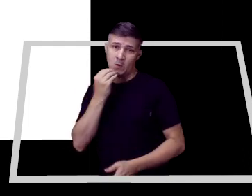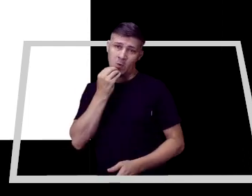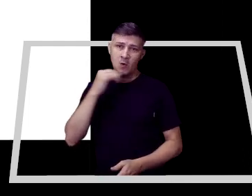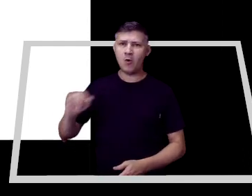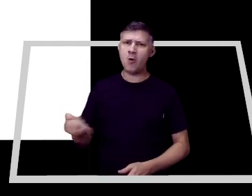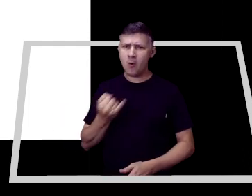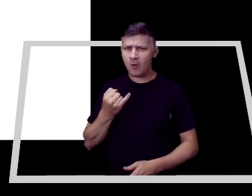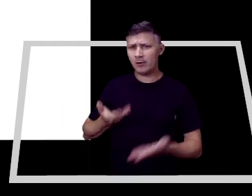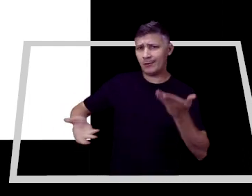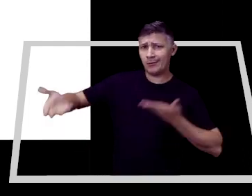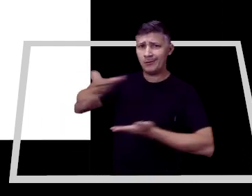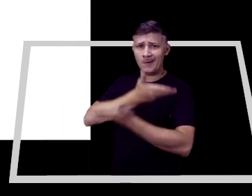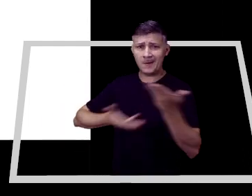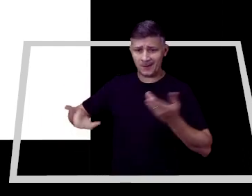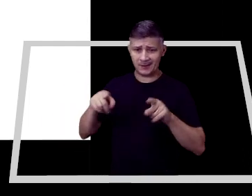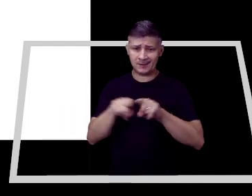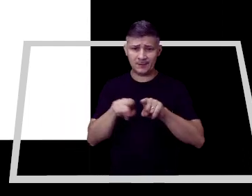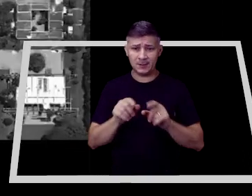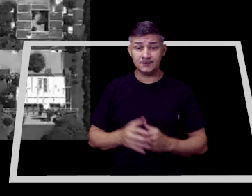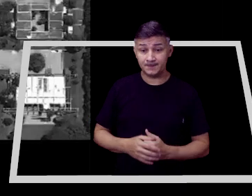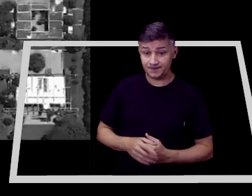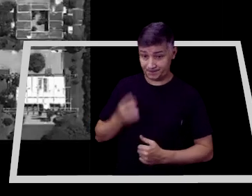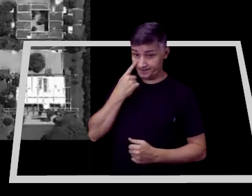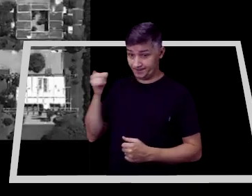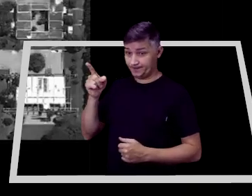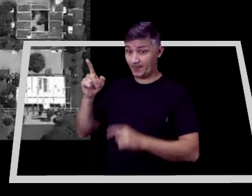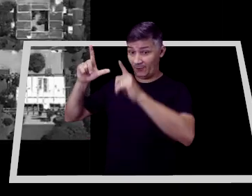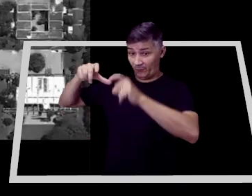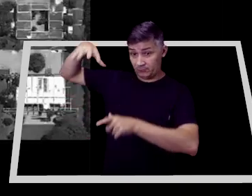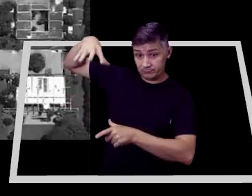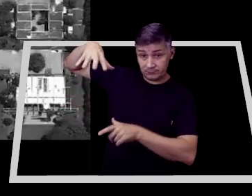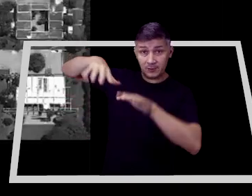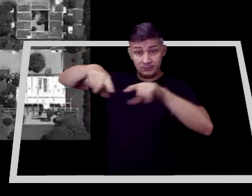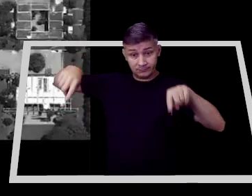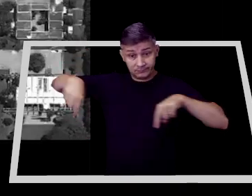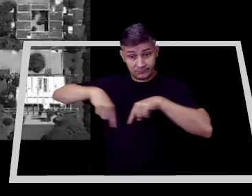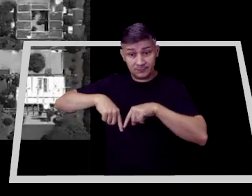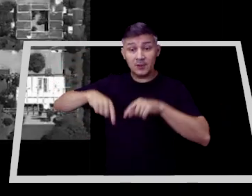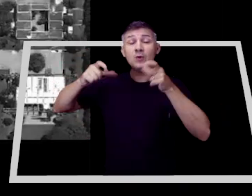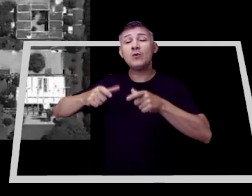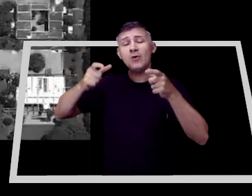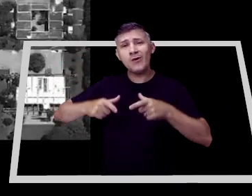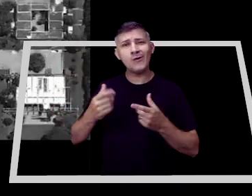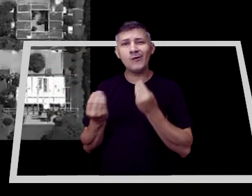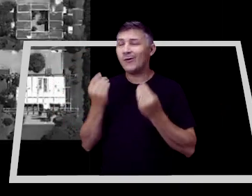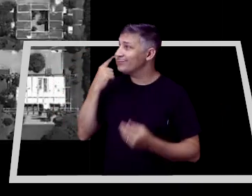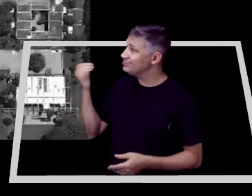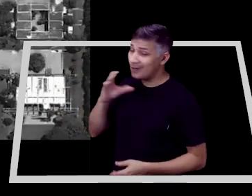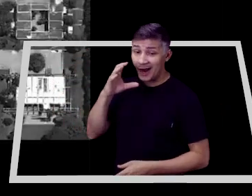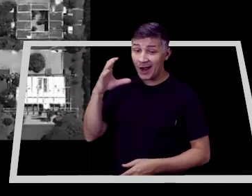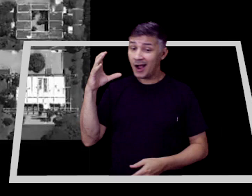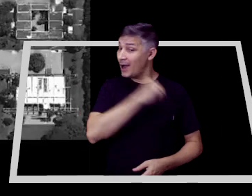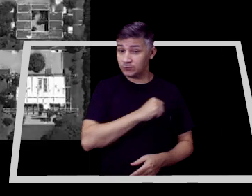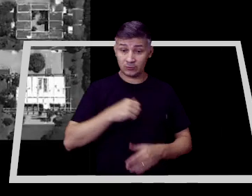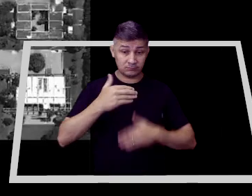essa oportunidade, acho que colaborativa também. Então, aqui algumas imagens, né, que acho que atestam um pouco a